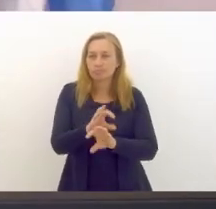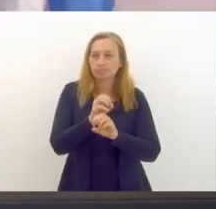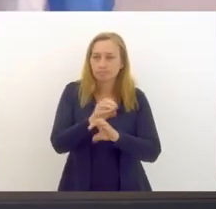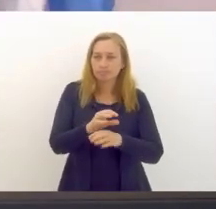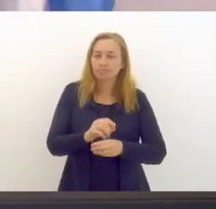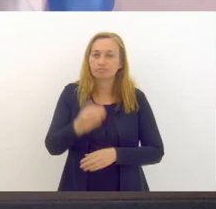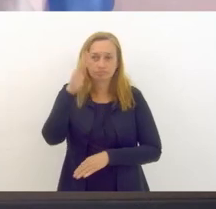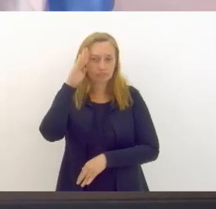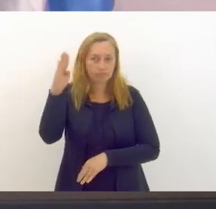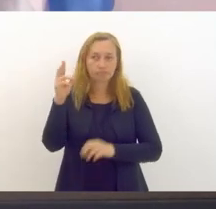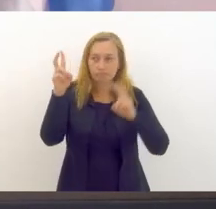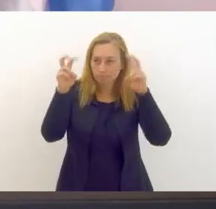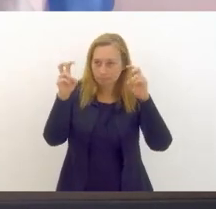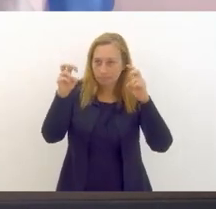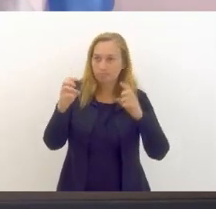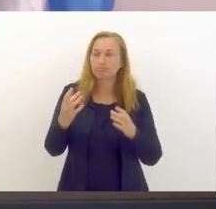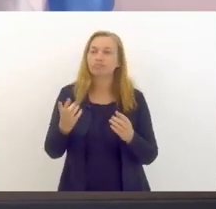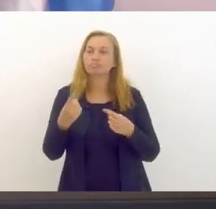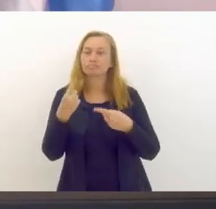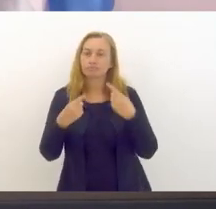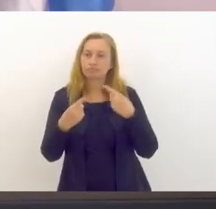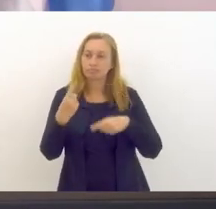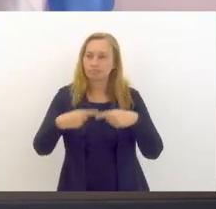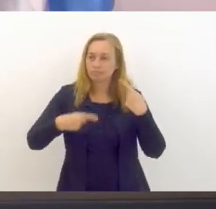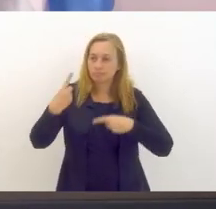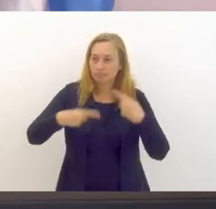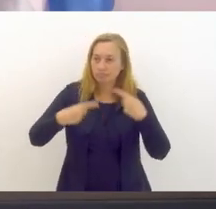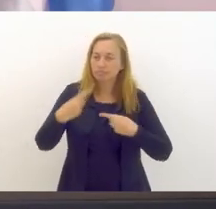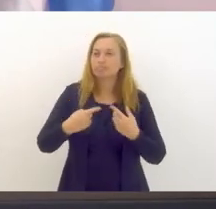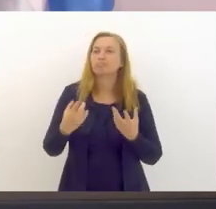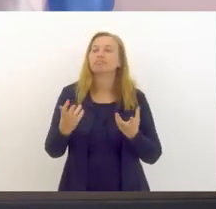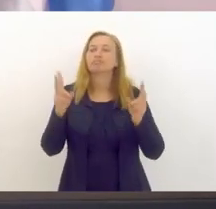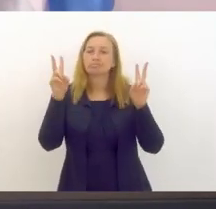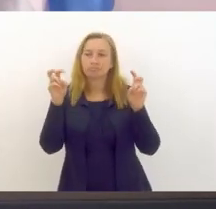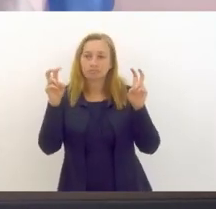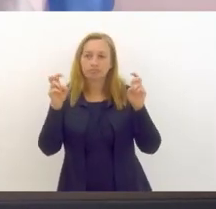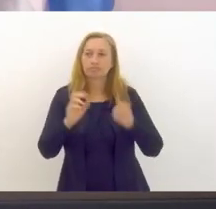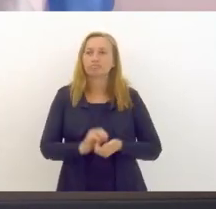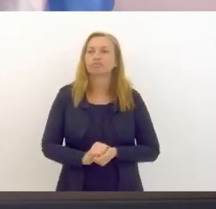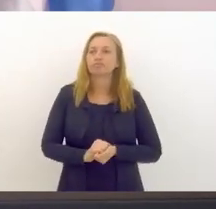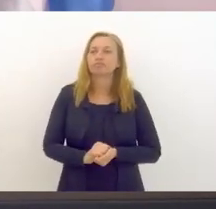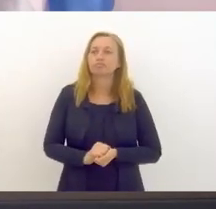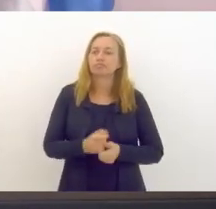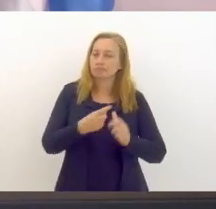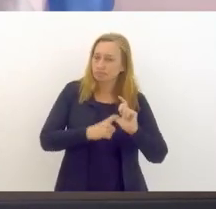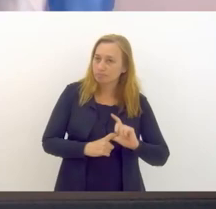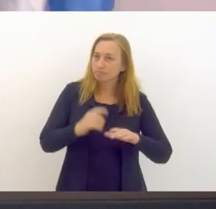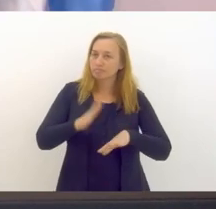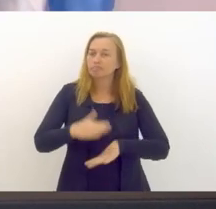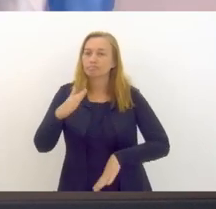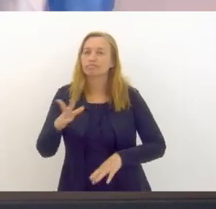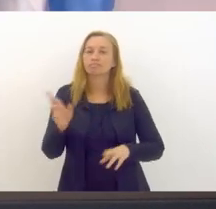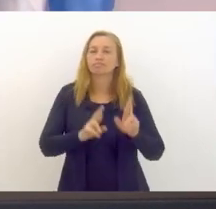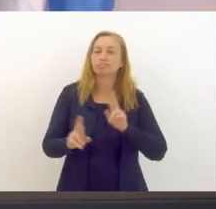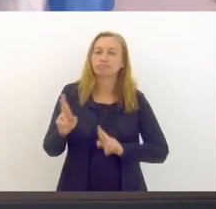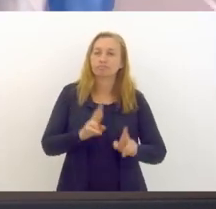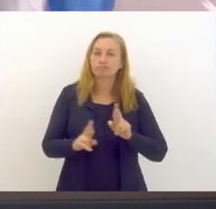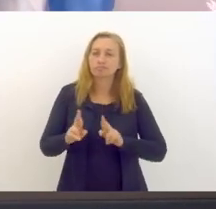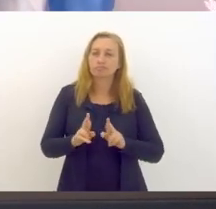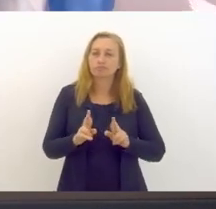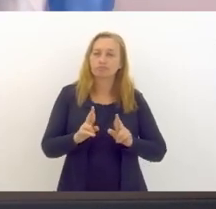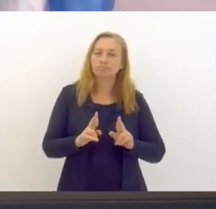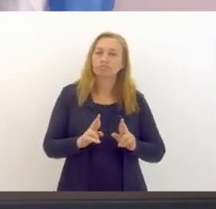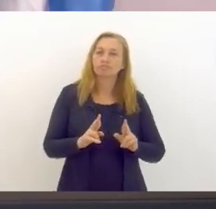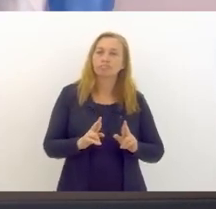os principais temas foram respondidos. As questões que ficaram, né, mais pendentes são relacionadas à rede, de